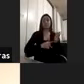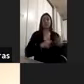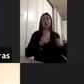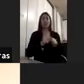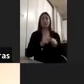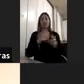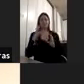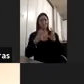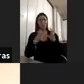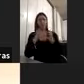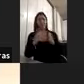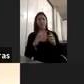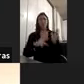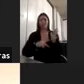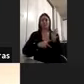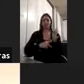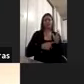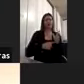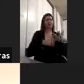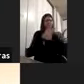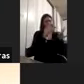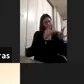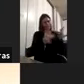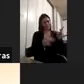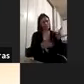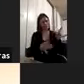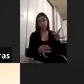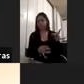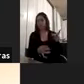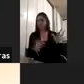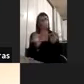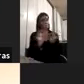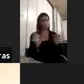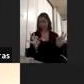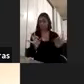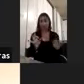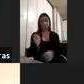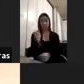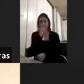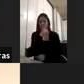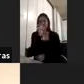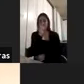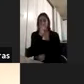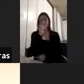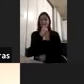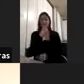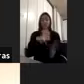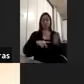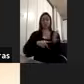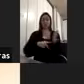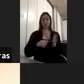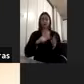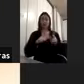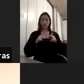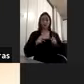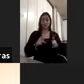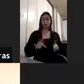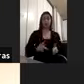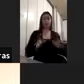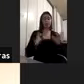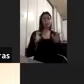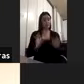A empresa está indo contra o acordo global que ela assinou. Ela está indo contra, ela descumpriu